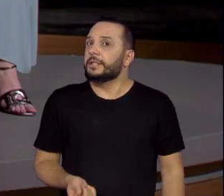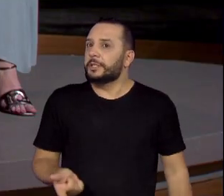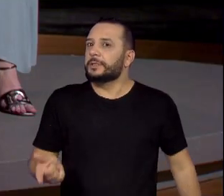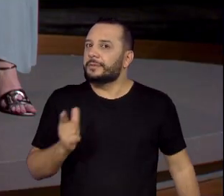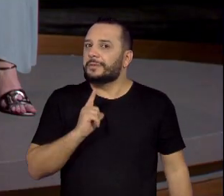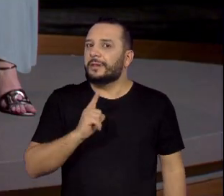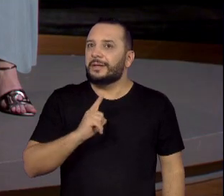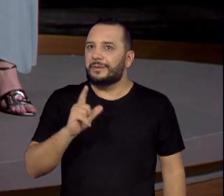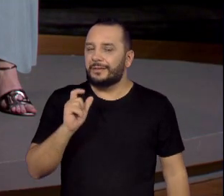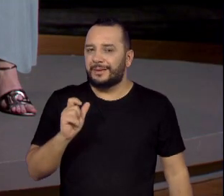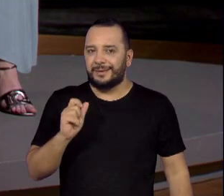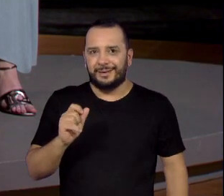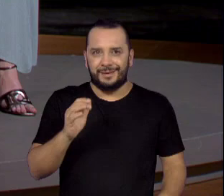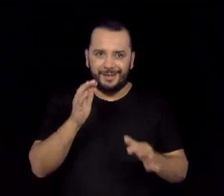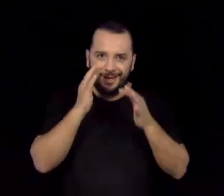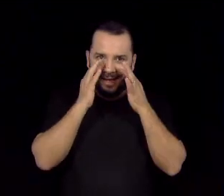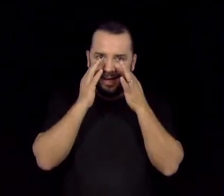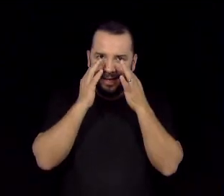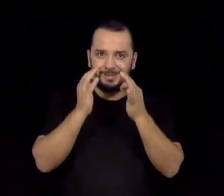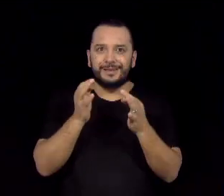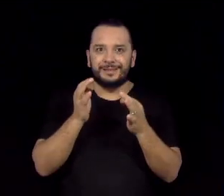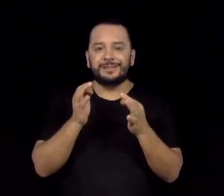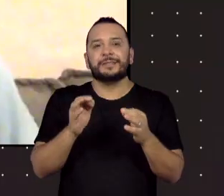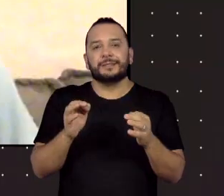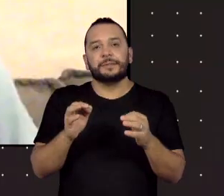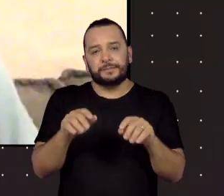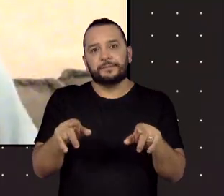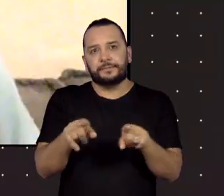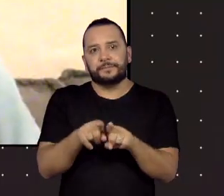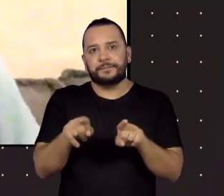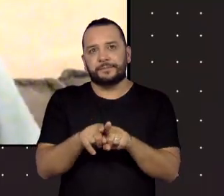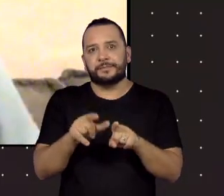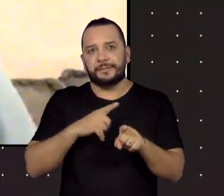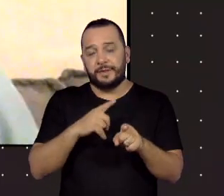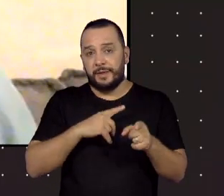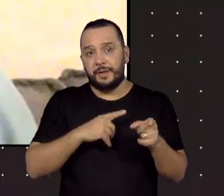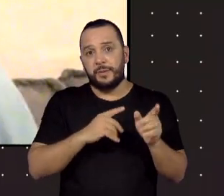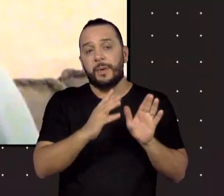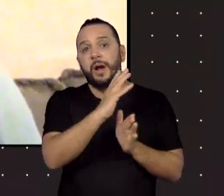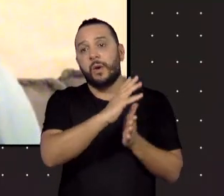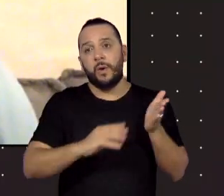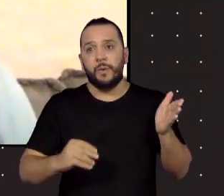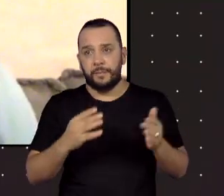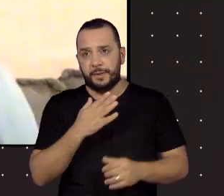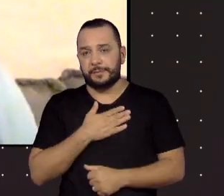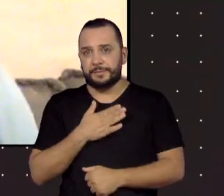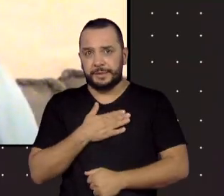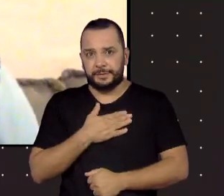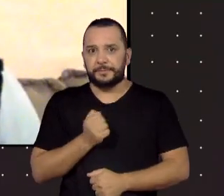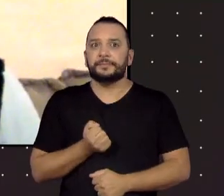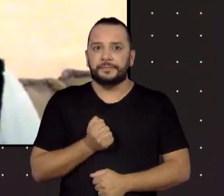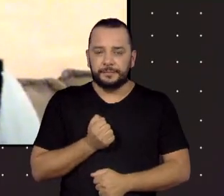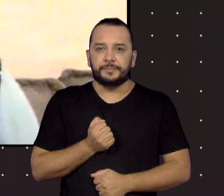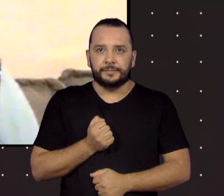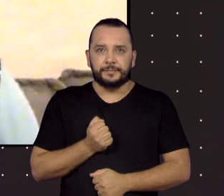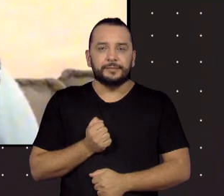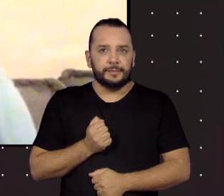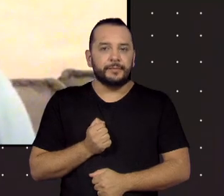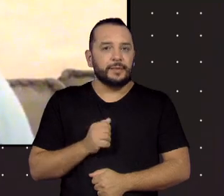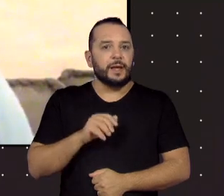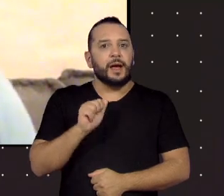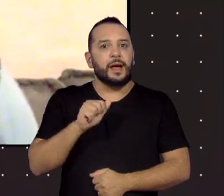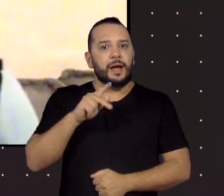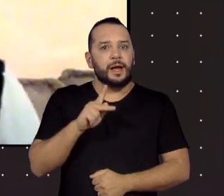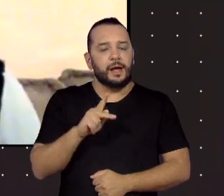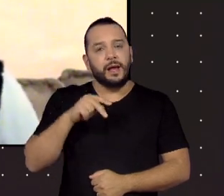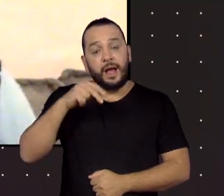uma versão, eu tenho uma cópia comigo. E Anushka foi um personagem muito importante